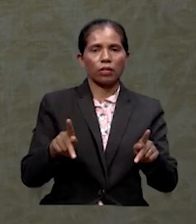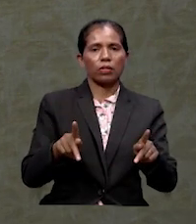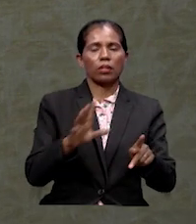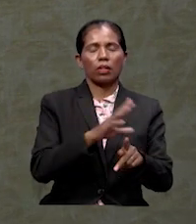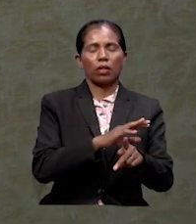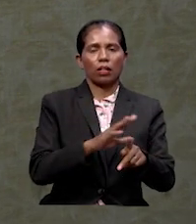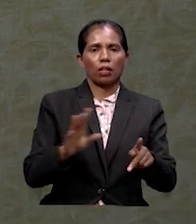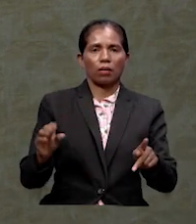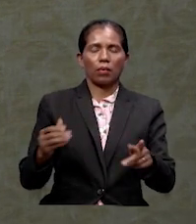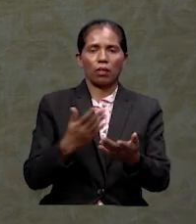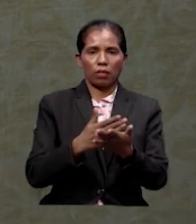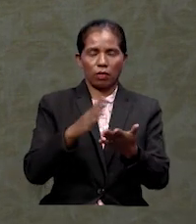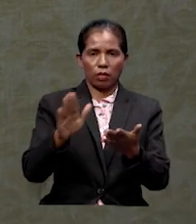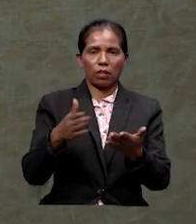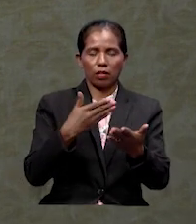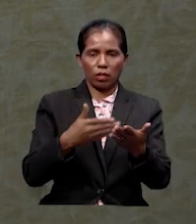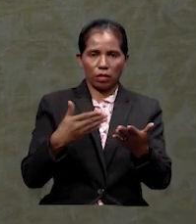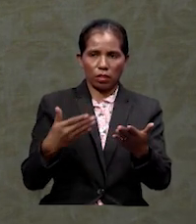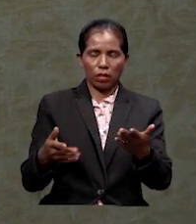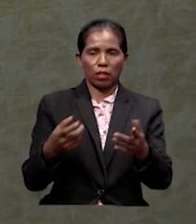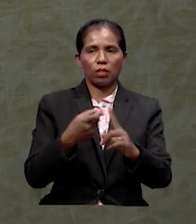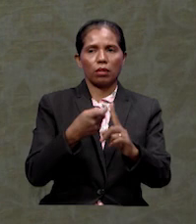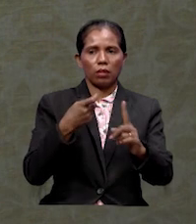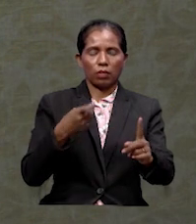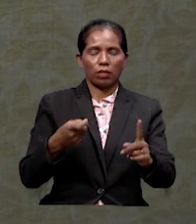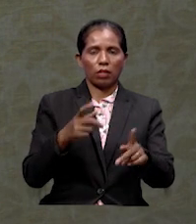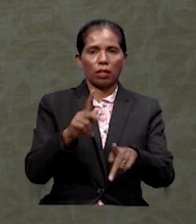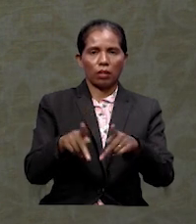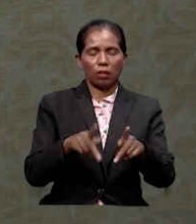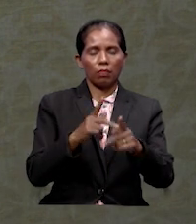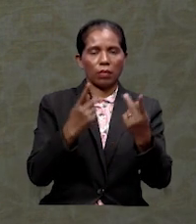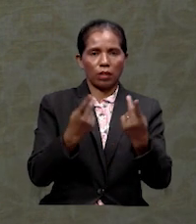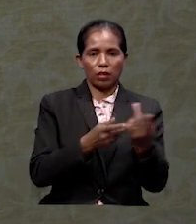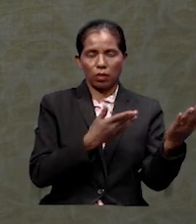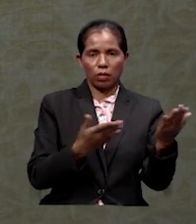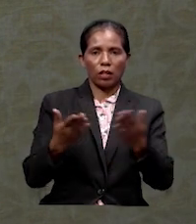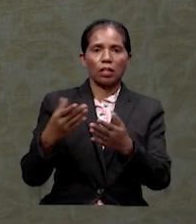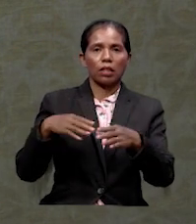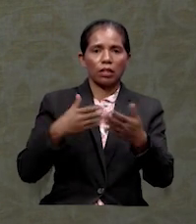que sosa produto si importador sira distributor sira